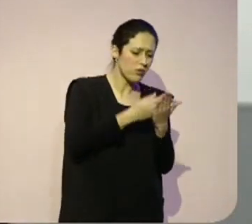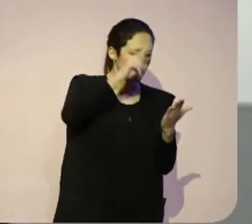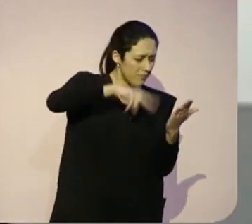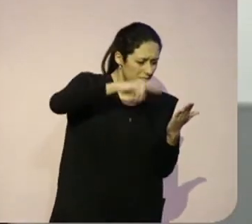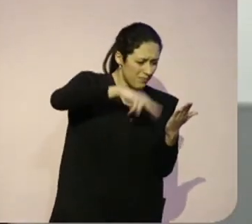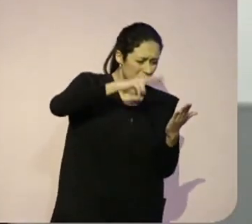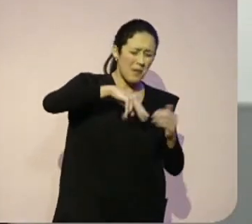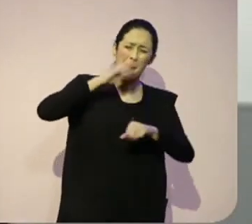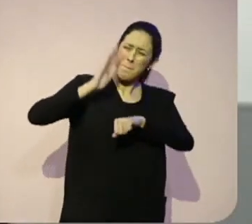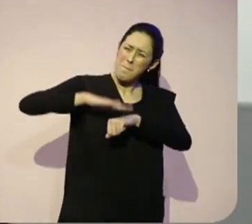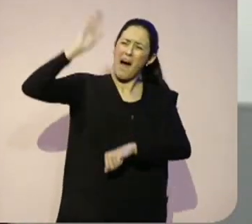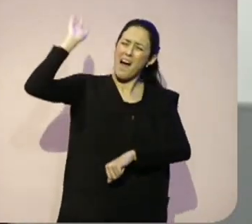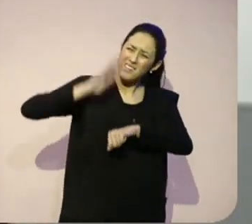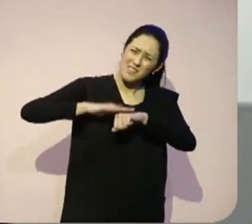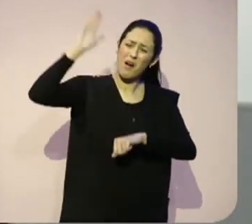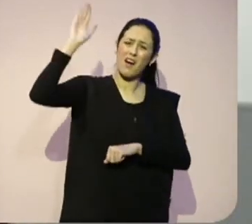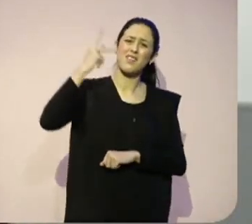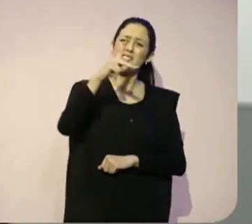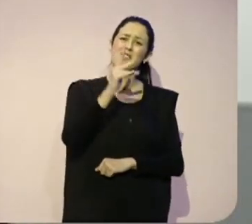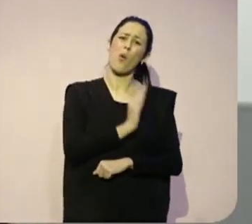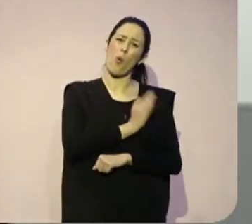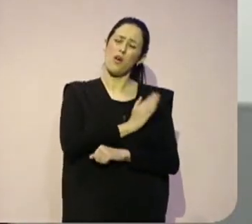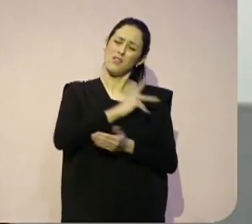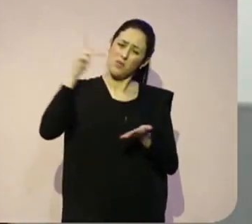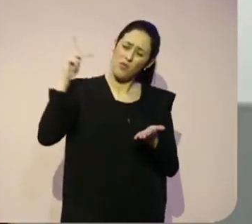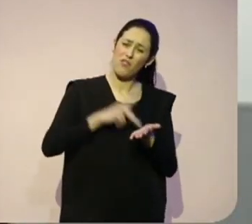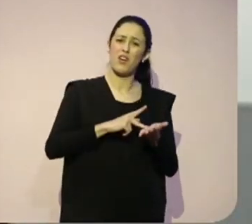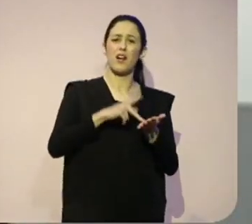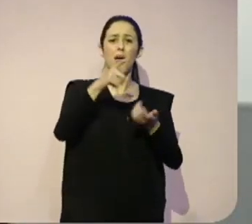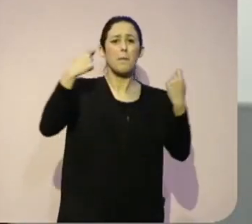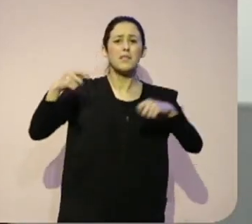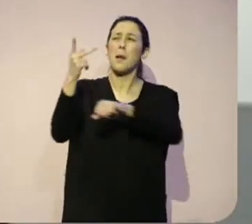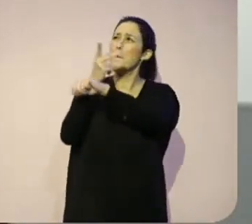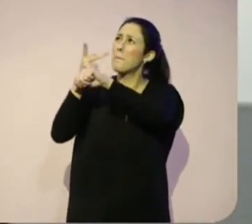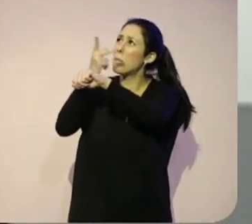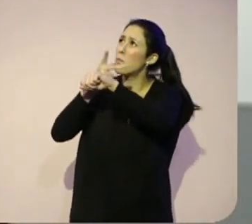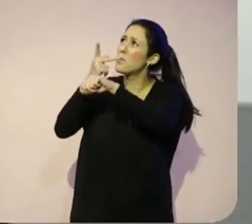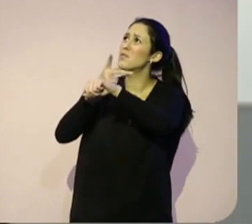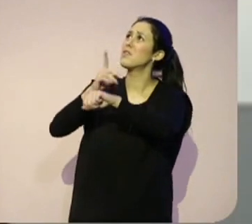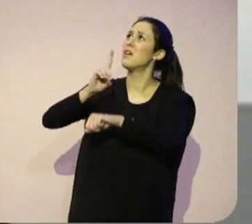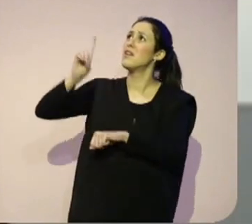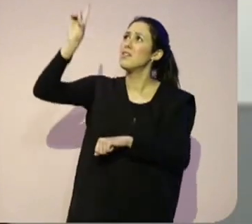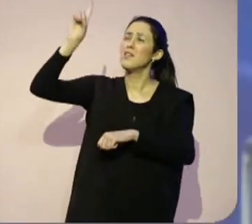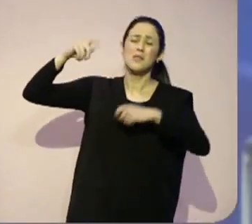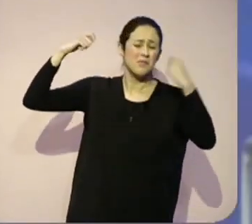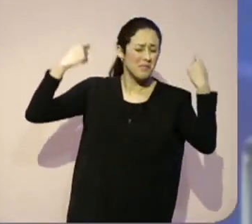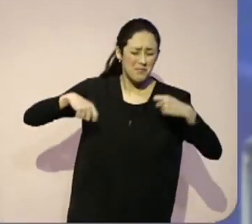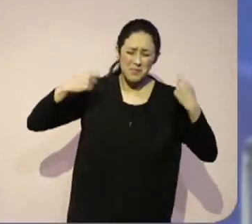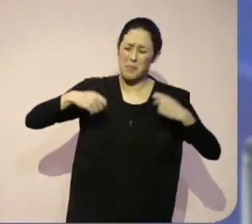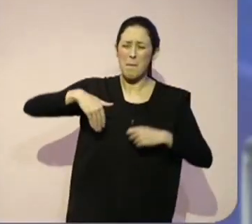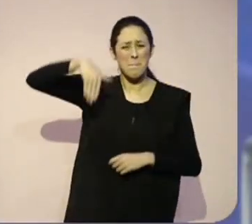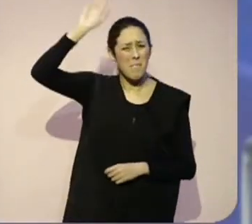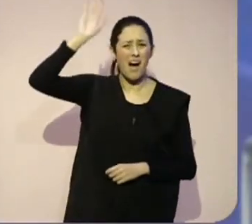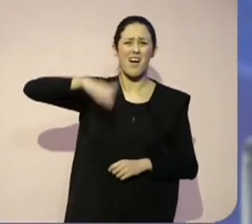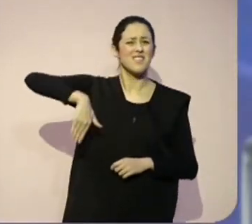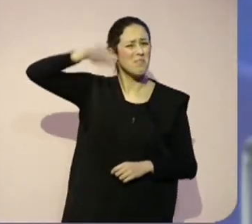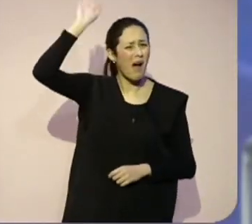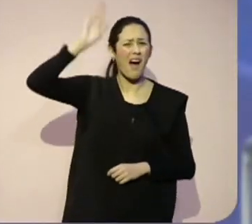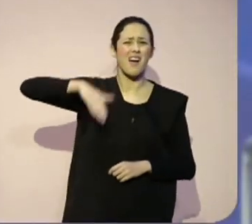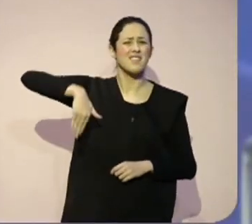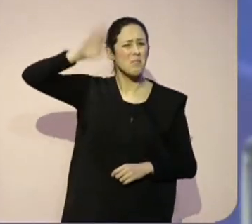desejo intenso do nosso coração. Buscar a presença de Deus como nunca antes deve ser